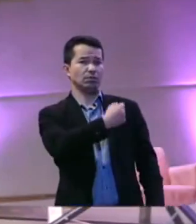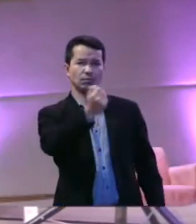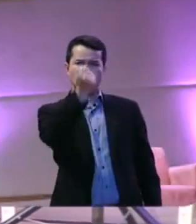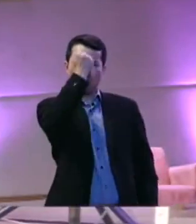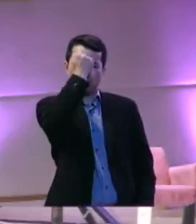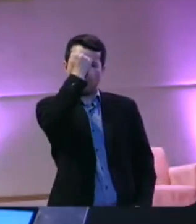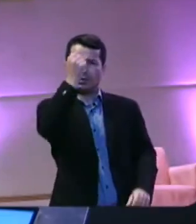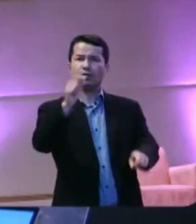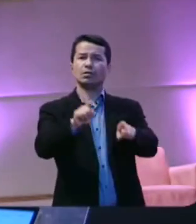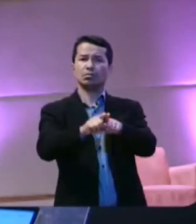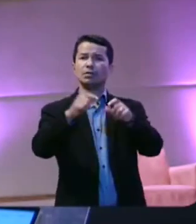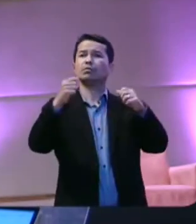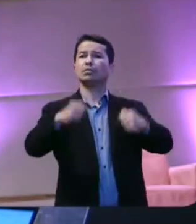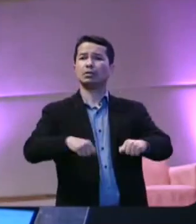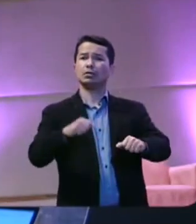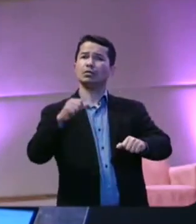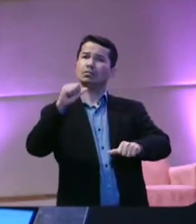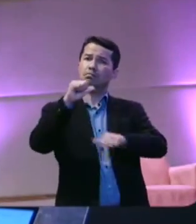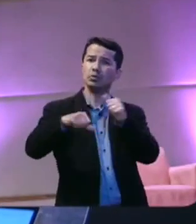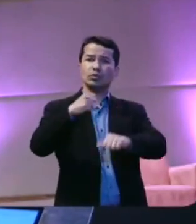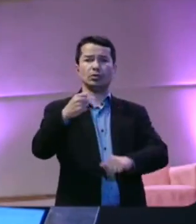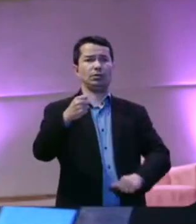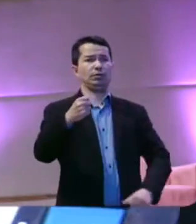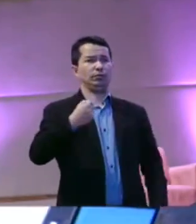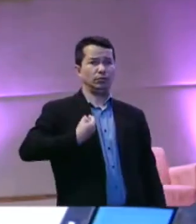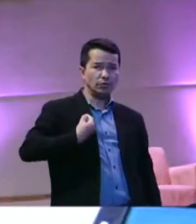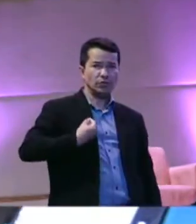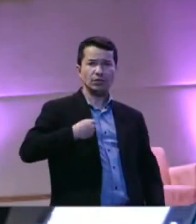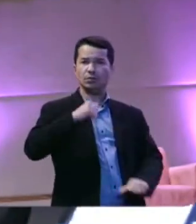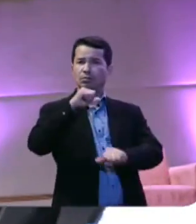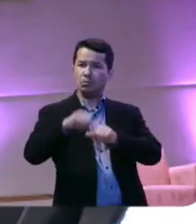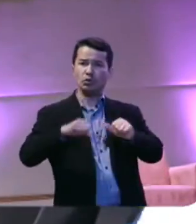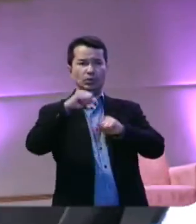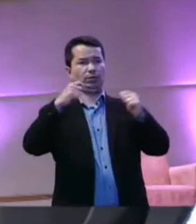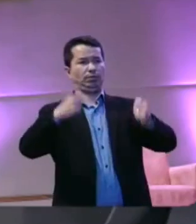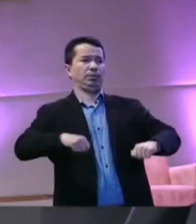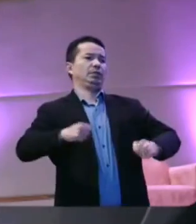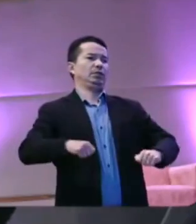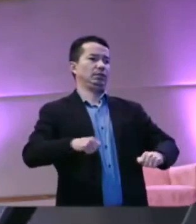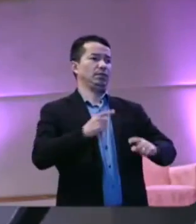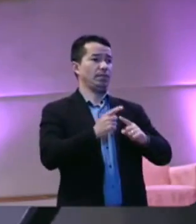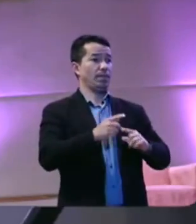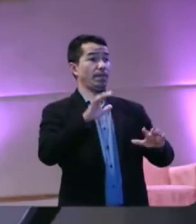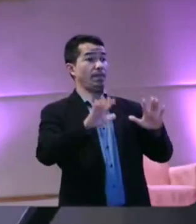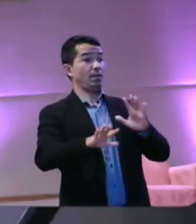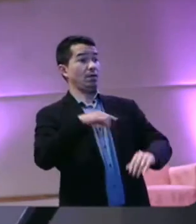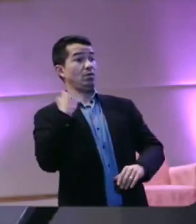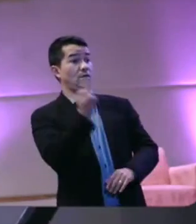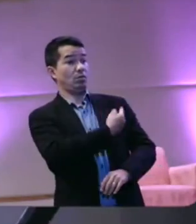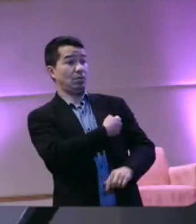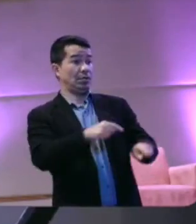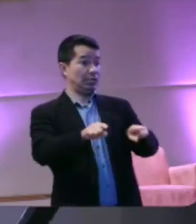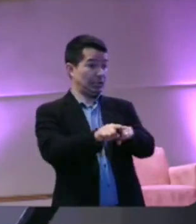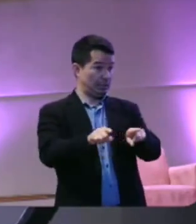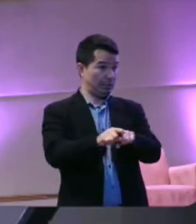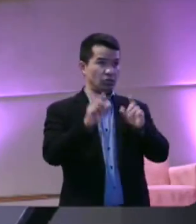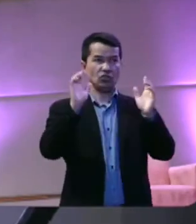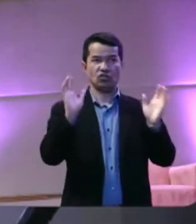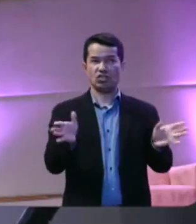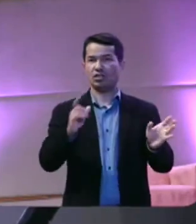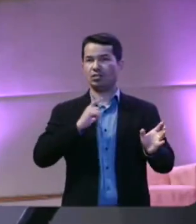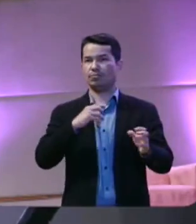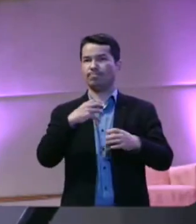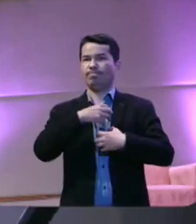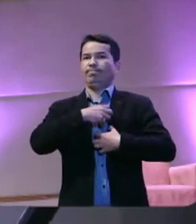de atitude. Nós dizemos, nossa, eu quero estar bem, eu quero mudar de atitude, porque eu tenho sentido sobre essa igreja